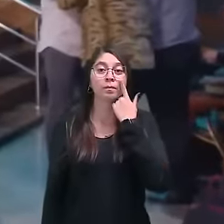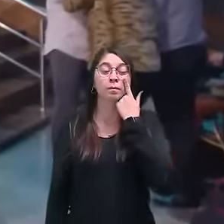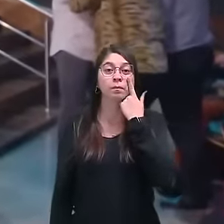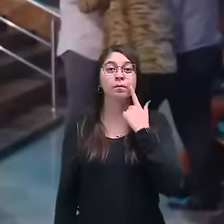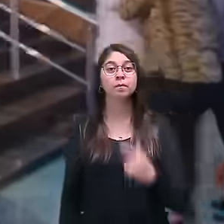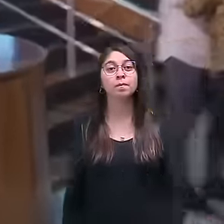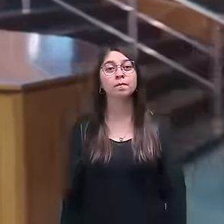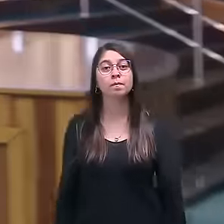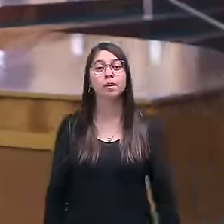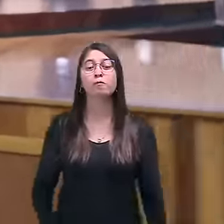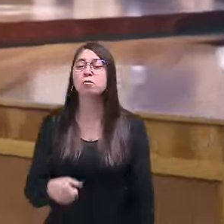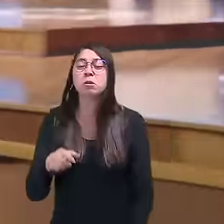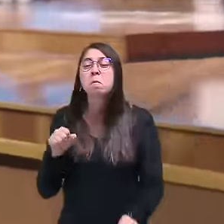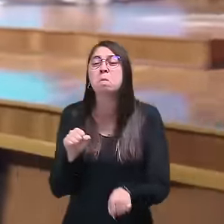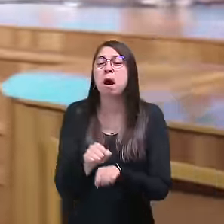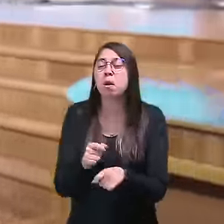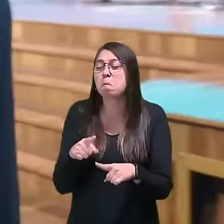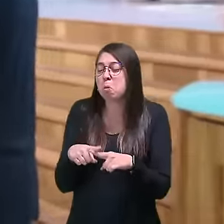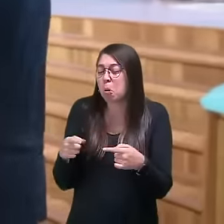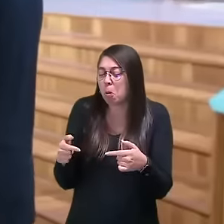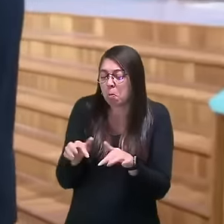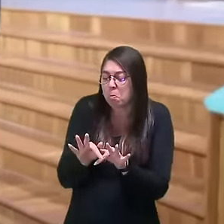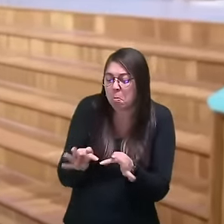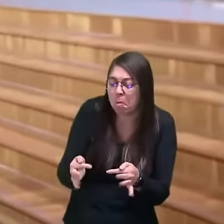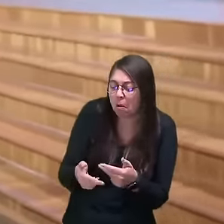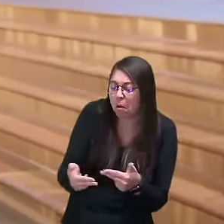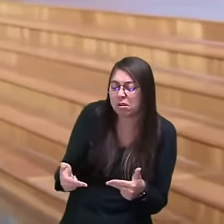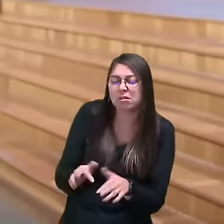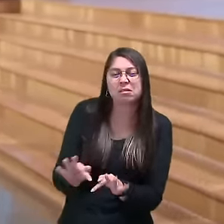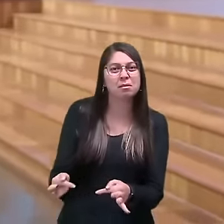Não pode parar por algo tão pequeno.